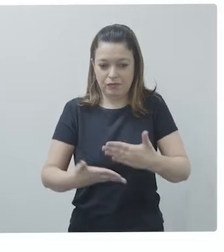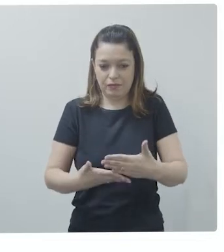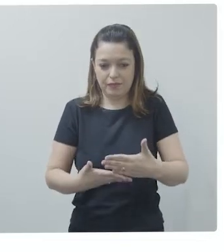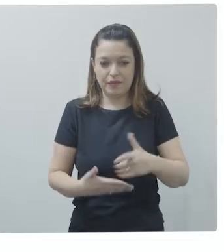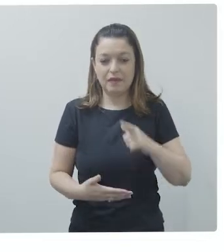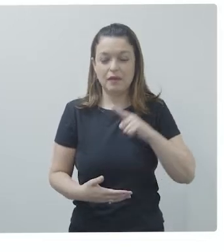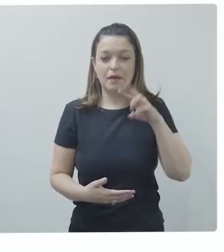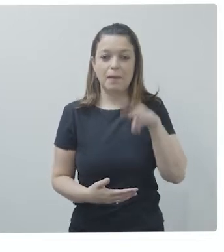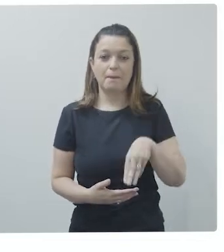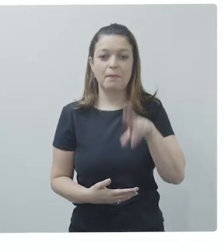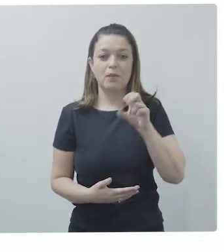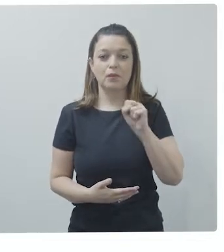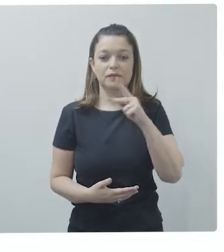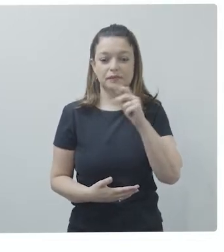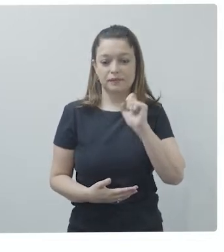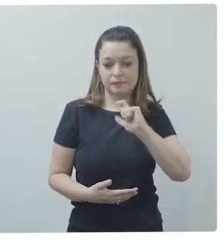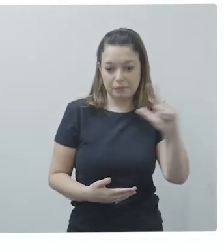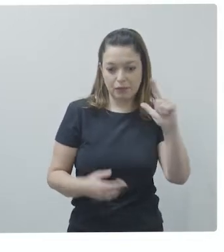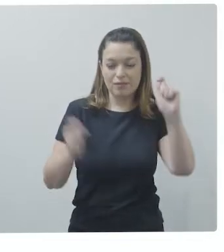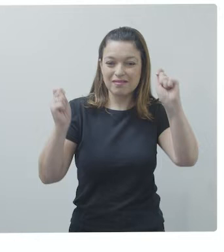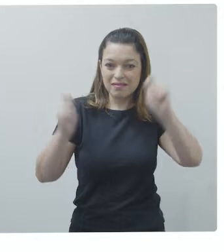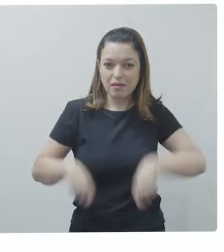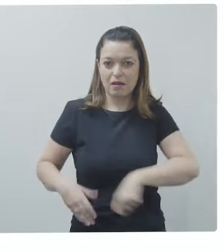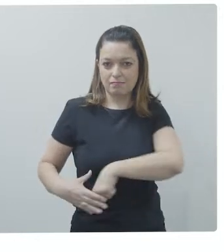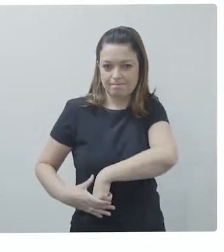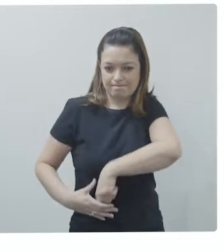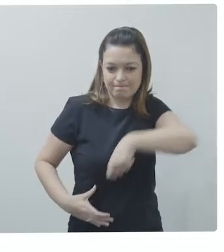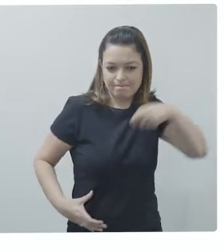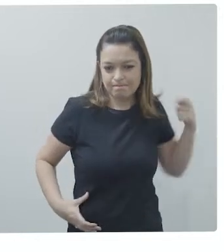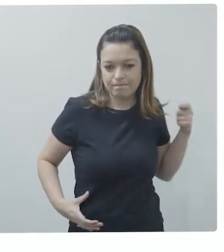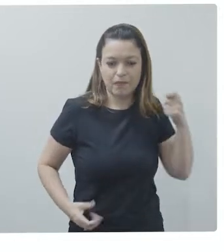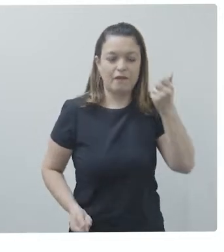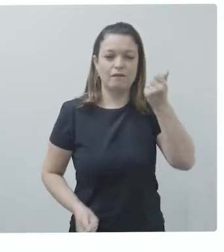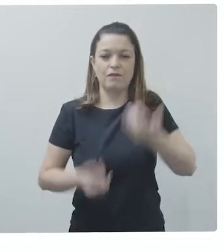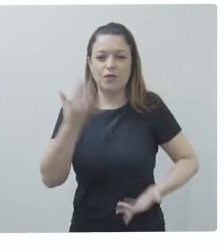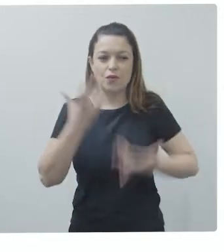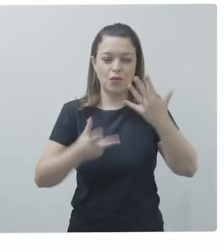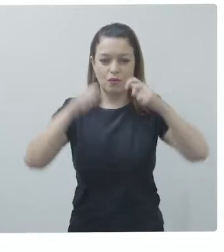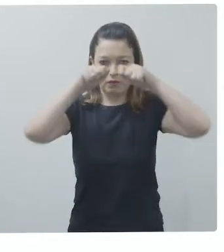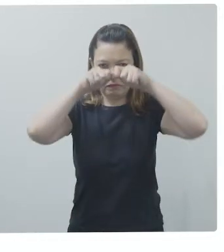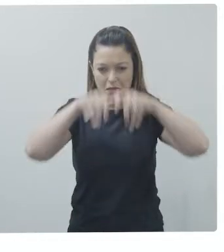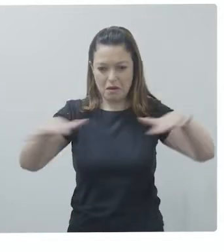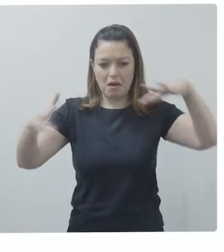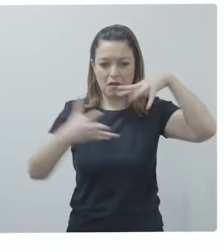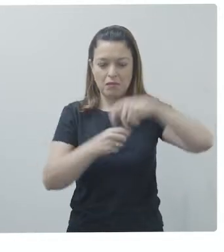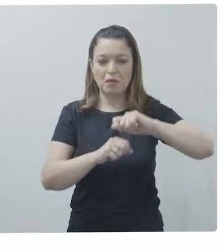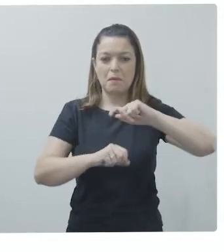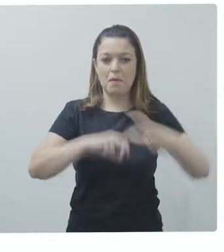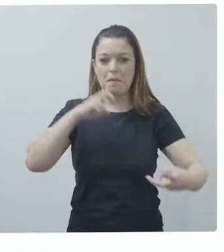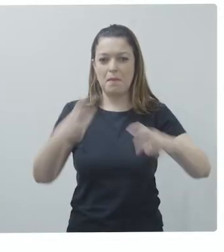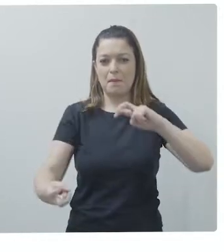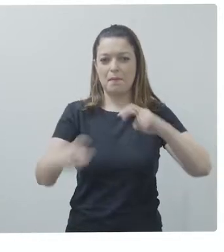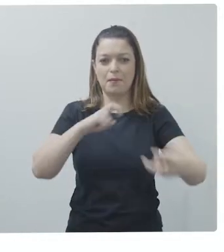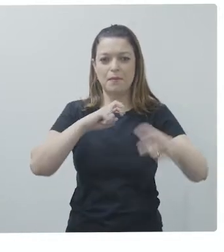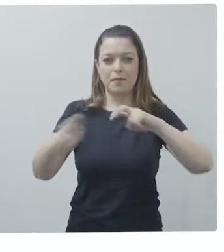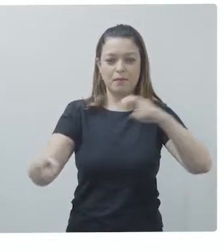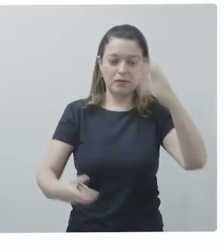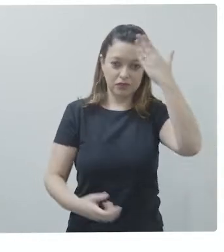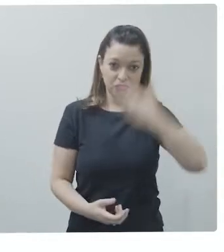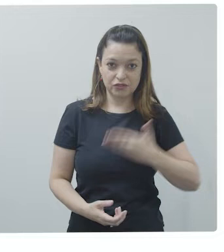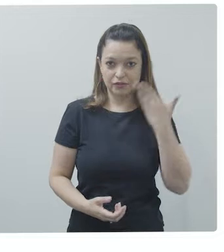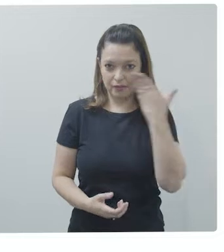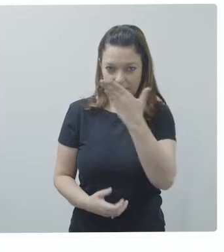sua espada flamejante e espalhará o fogo pelo mundo. E, um a um, os deuses cairão diante